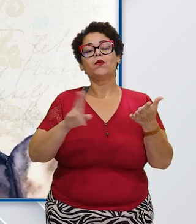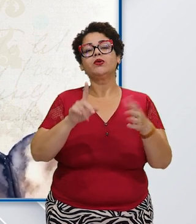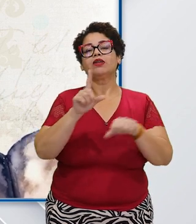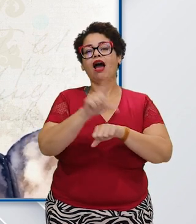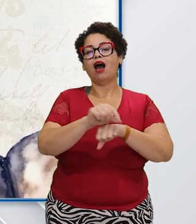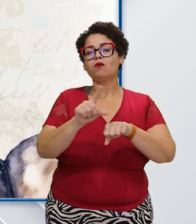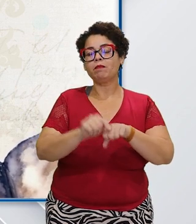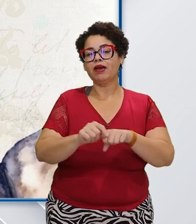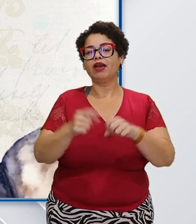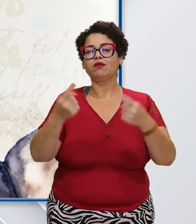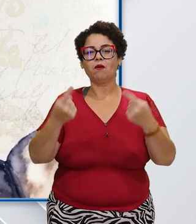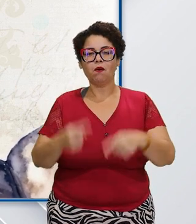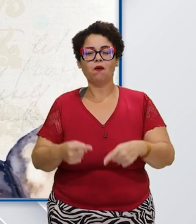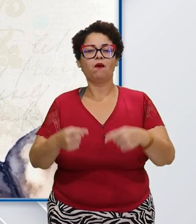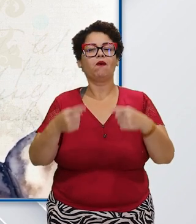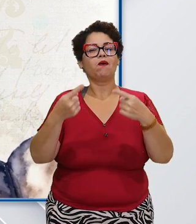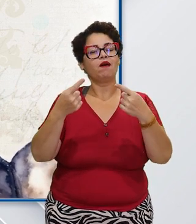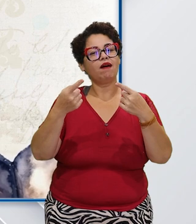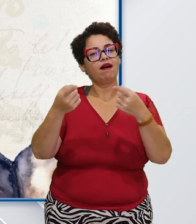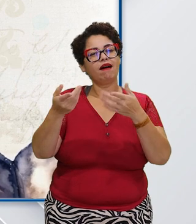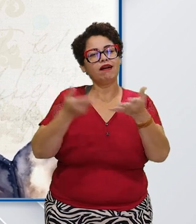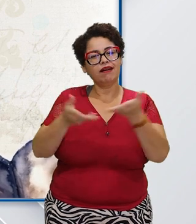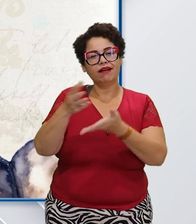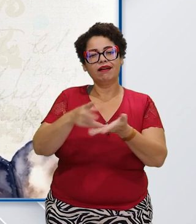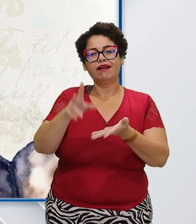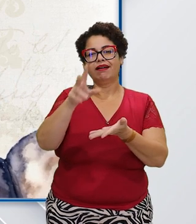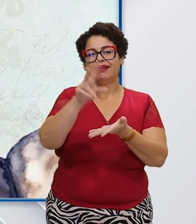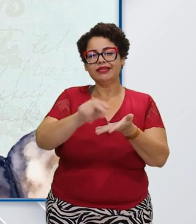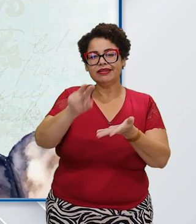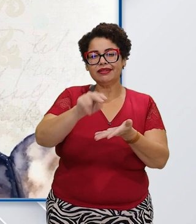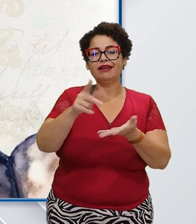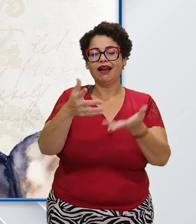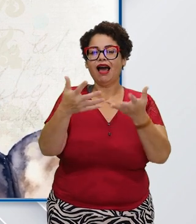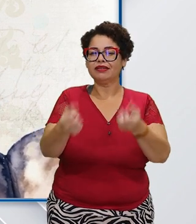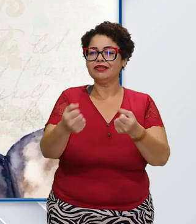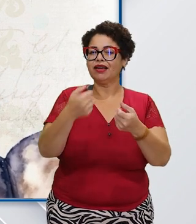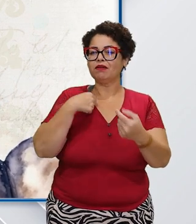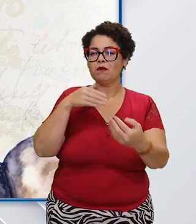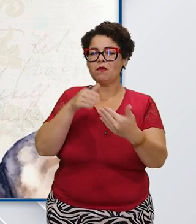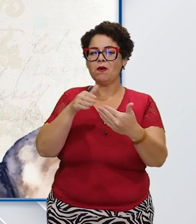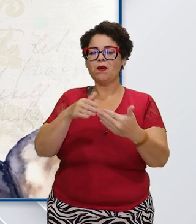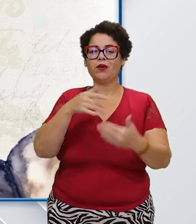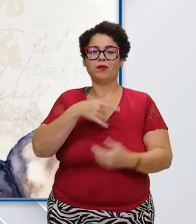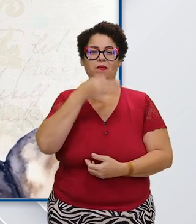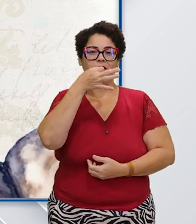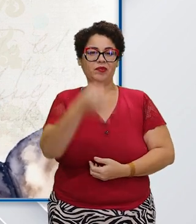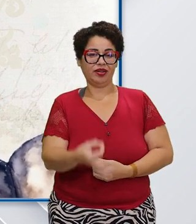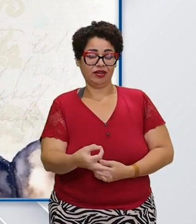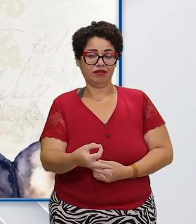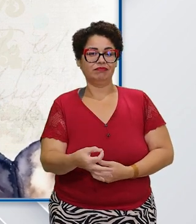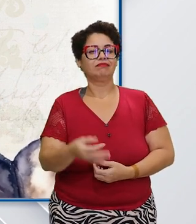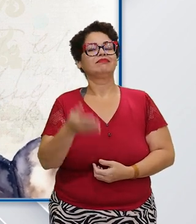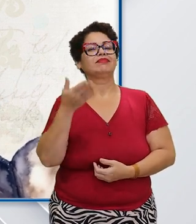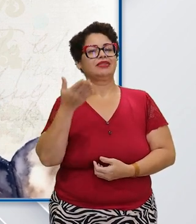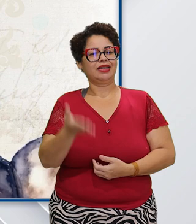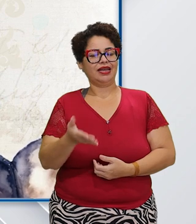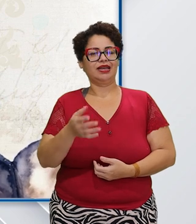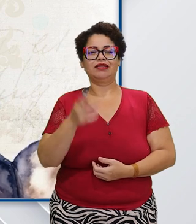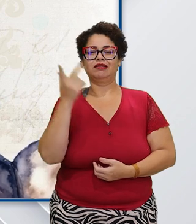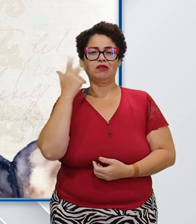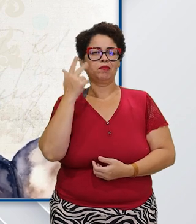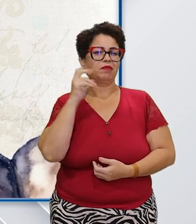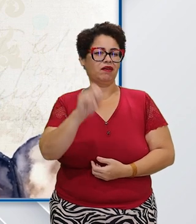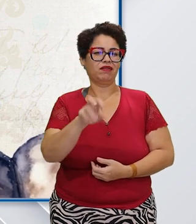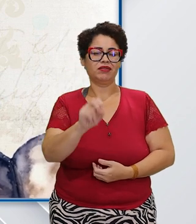contraargumentos para convencer o leitor a adotar sua posição esse gênero é muito comum